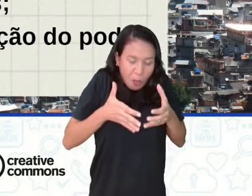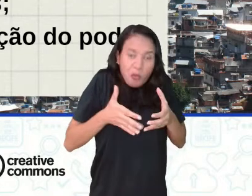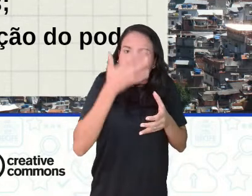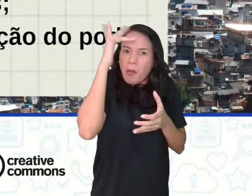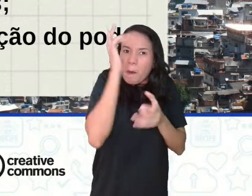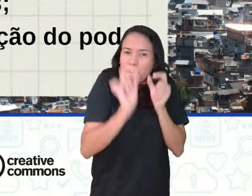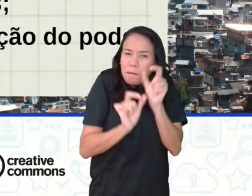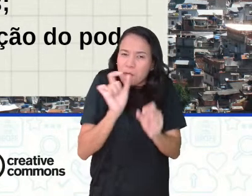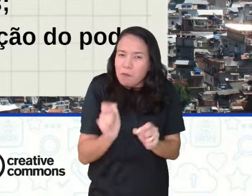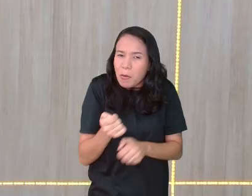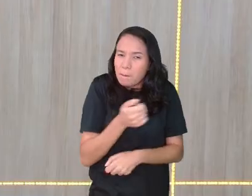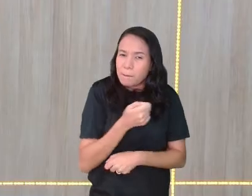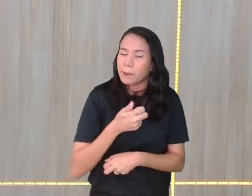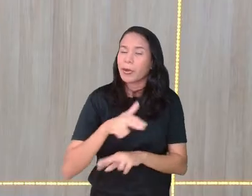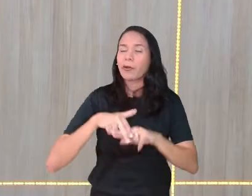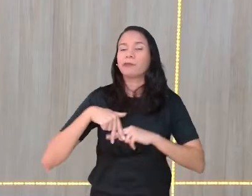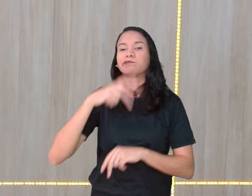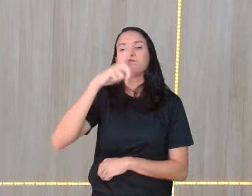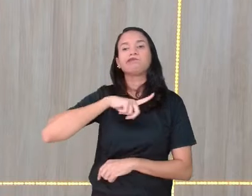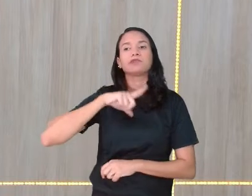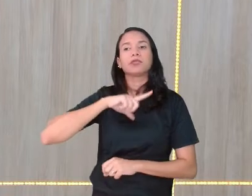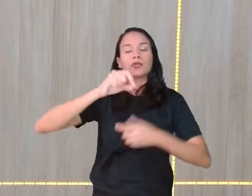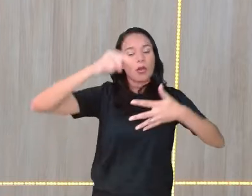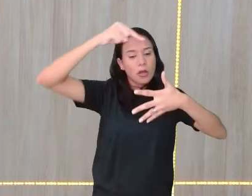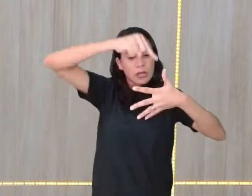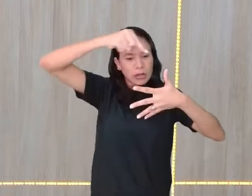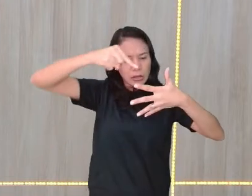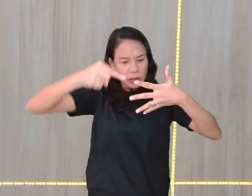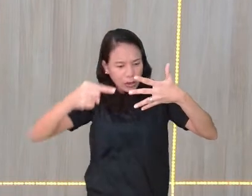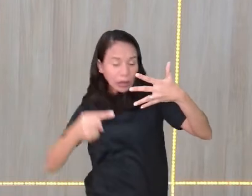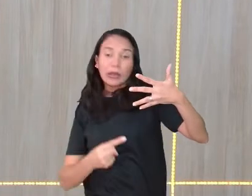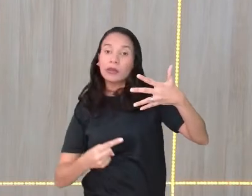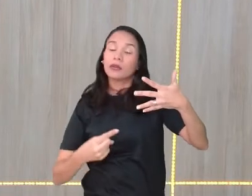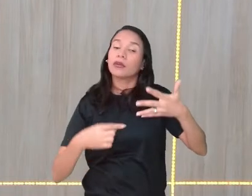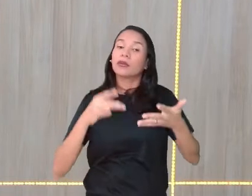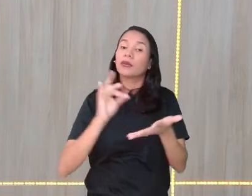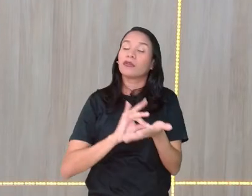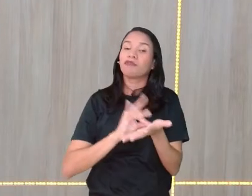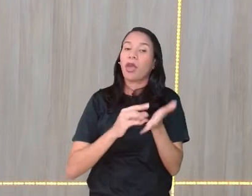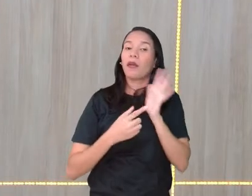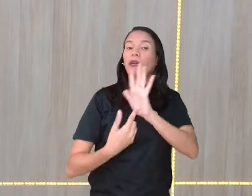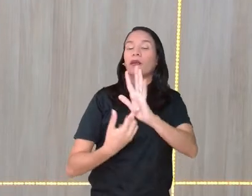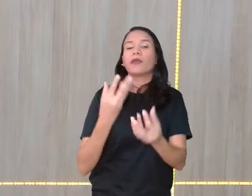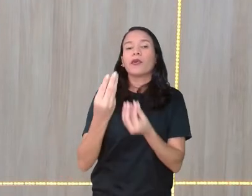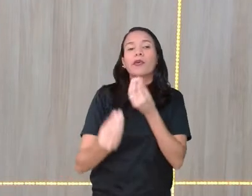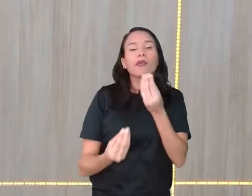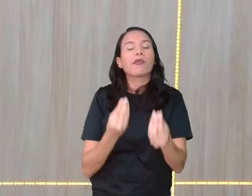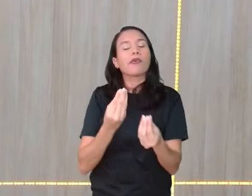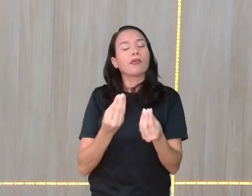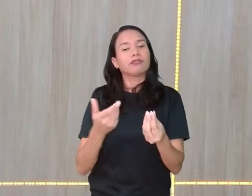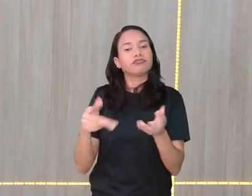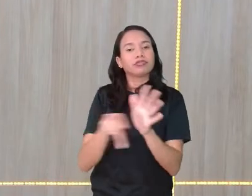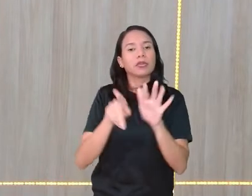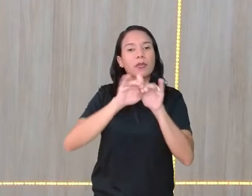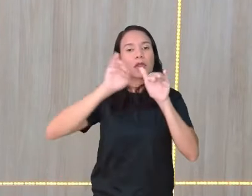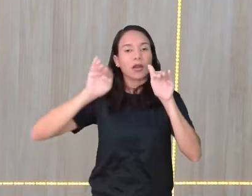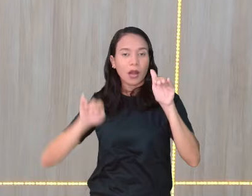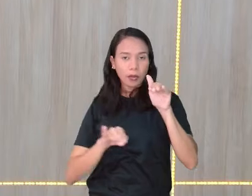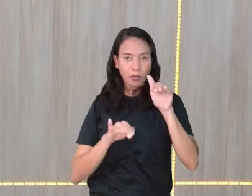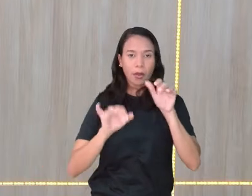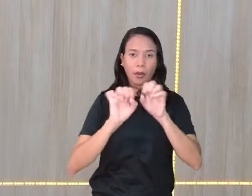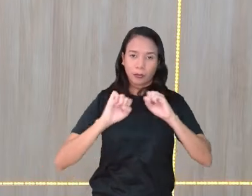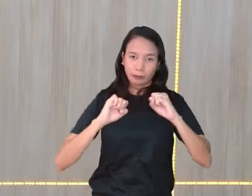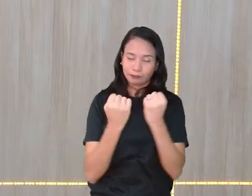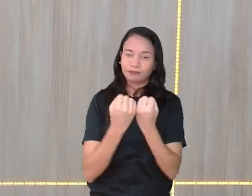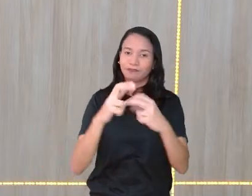poder. Então vocês veem aí, né, que são causas que vão proporcionar, né, toda essa questão das desigualdades.